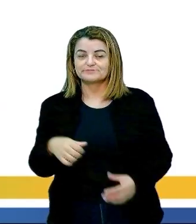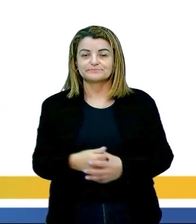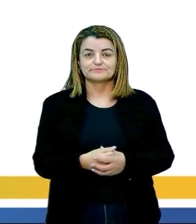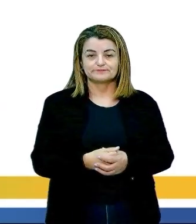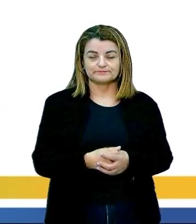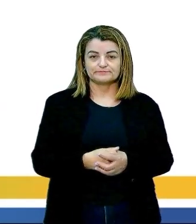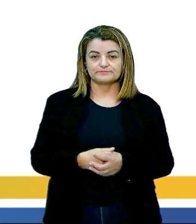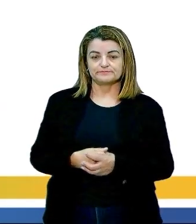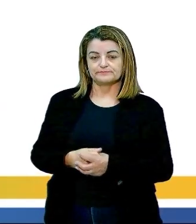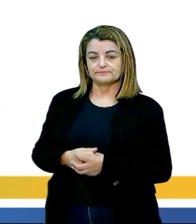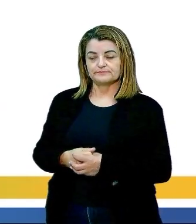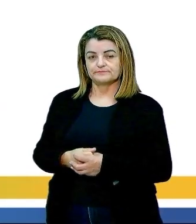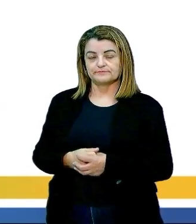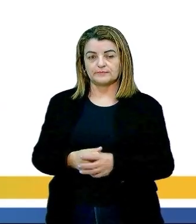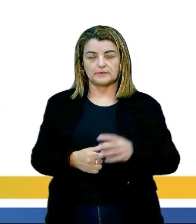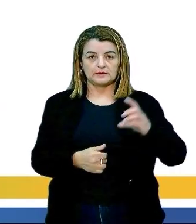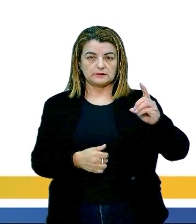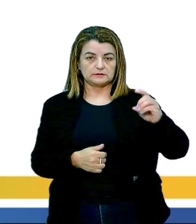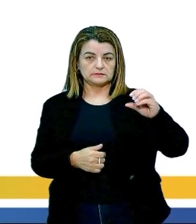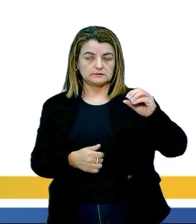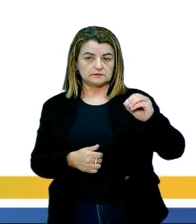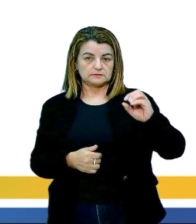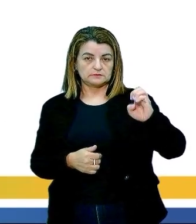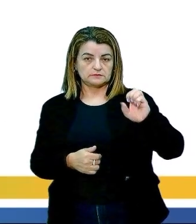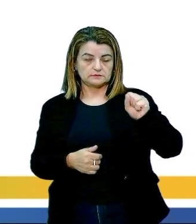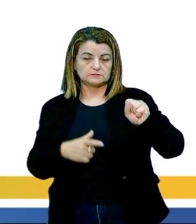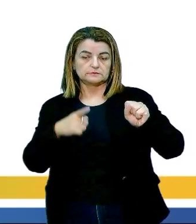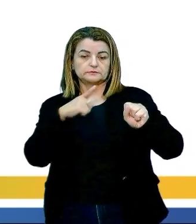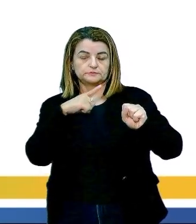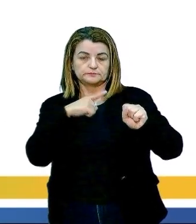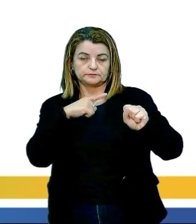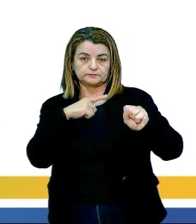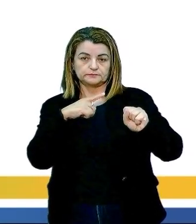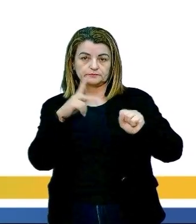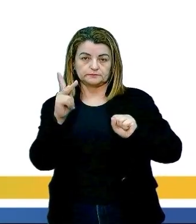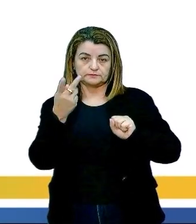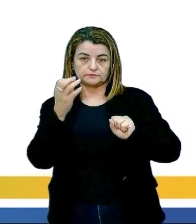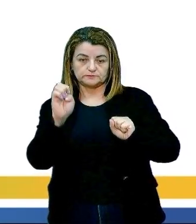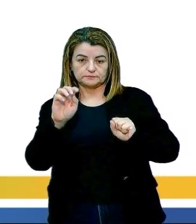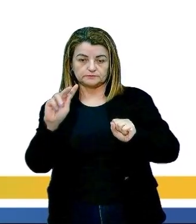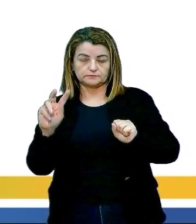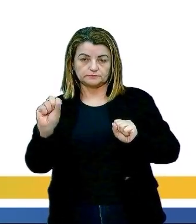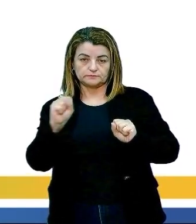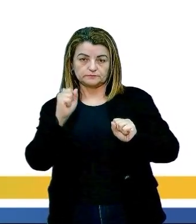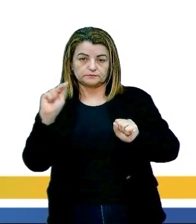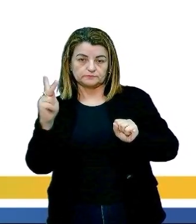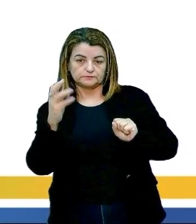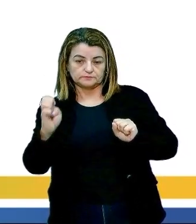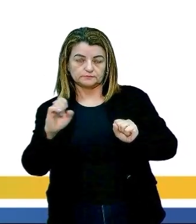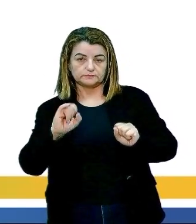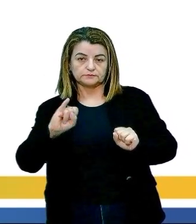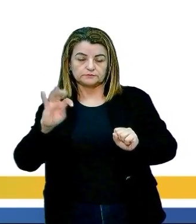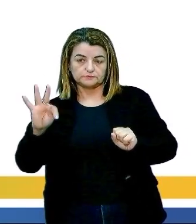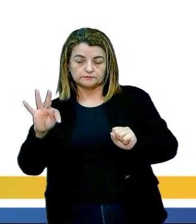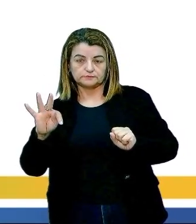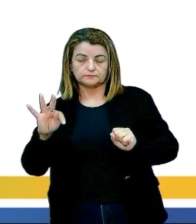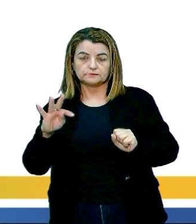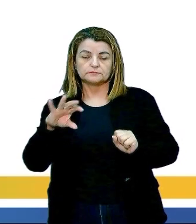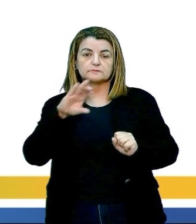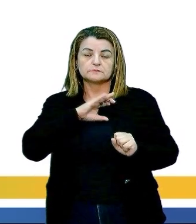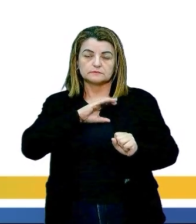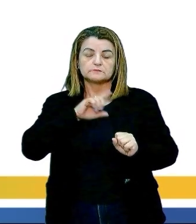eles. Com a partícula does, nós temos he, she e it, que seriam, na